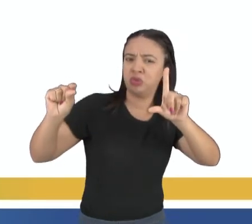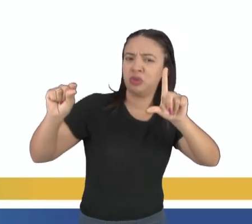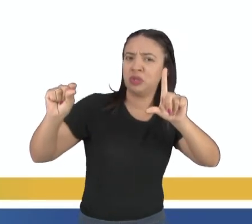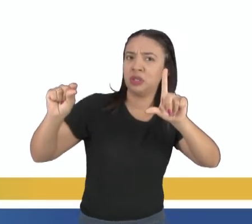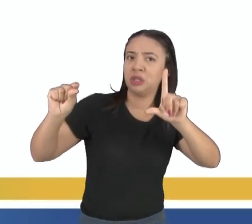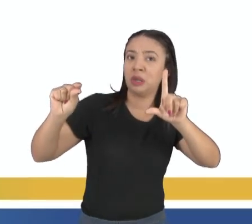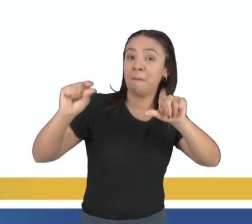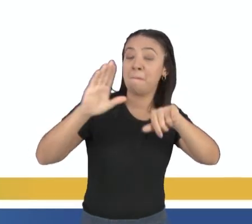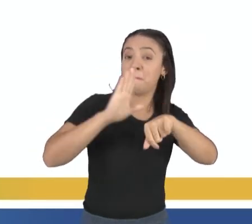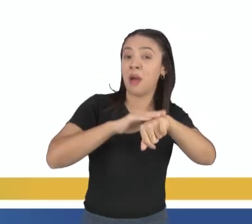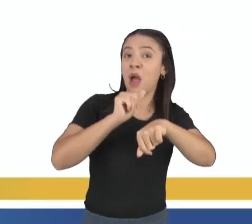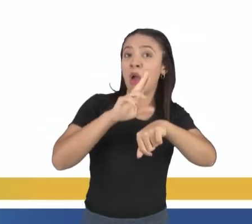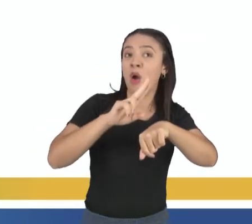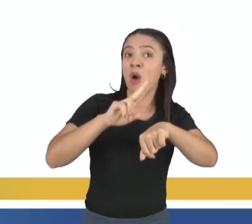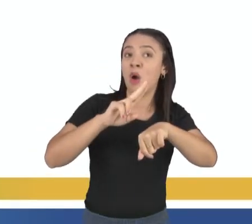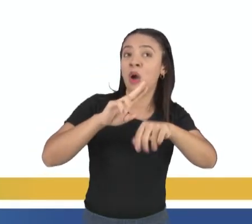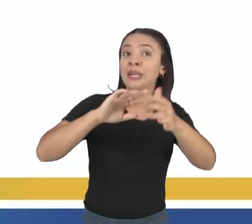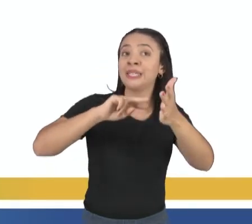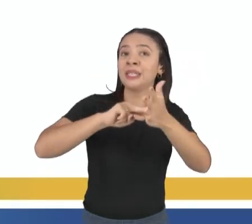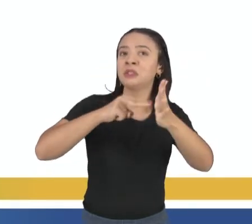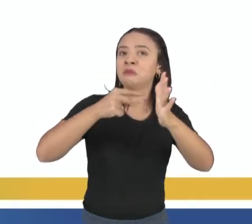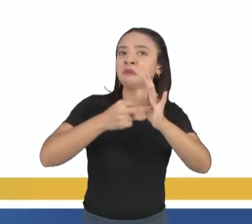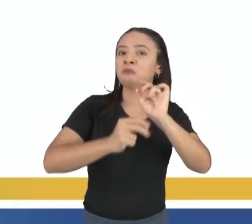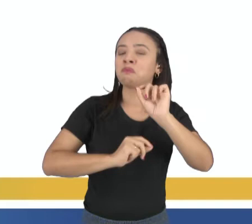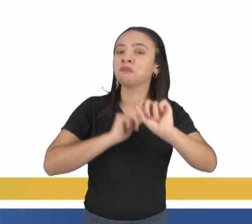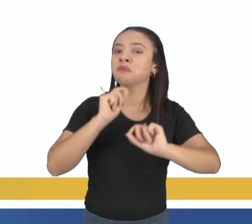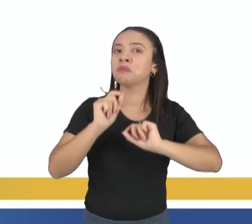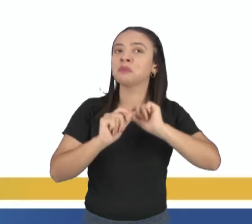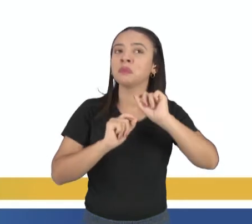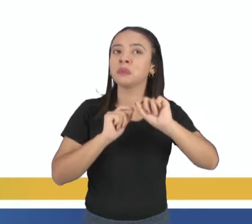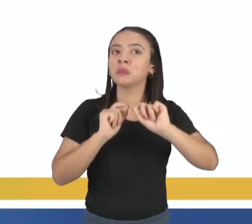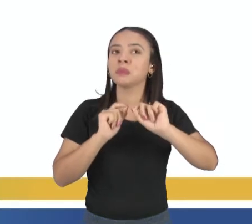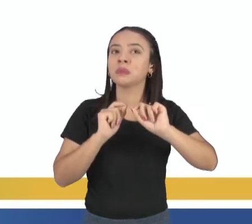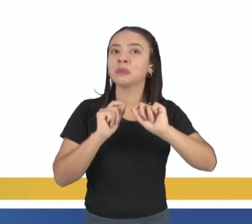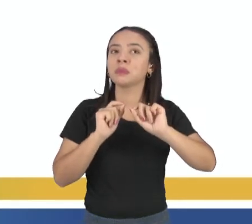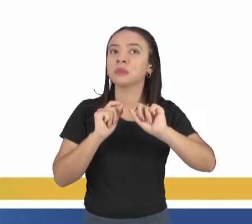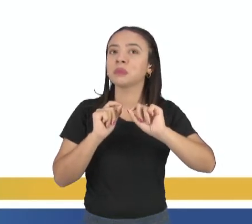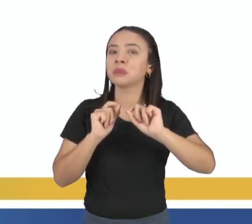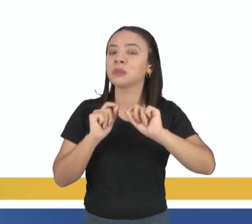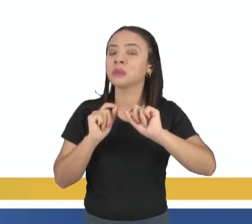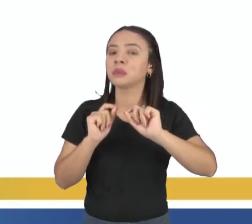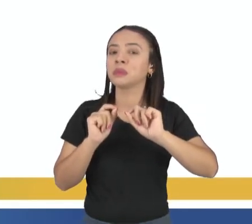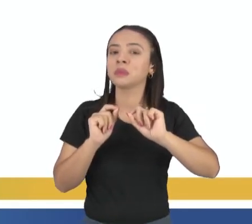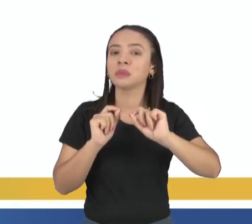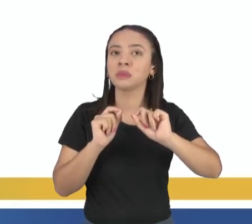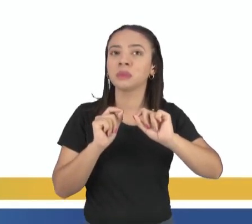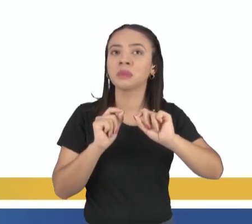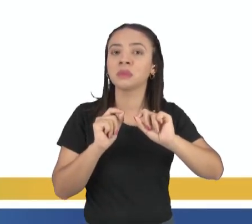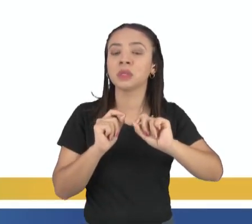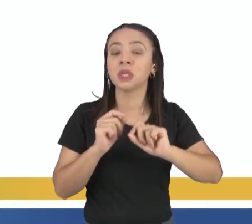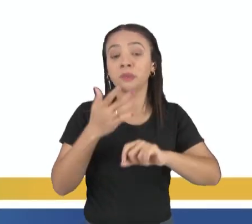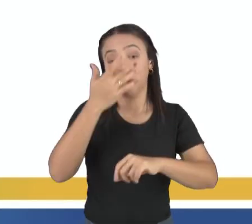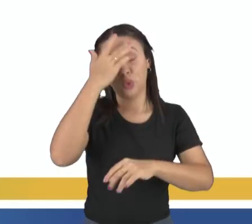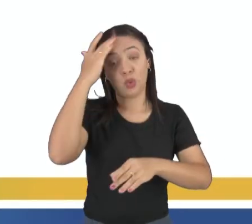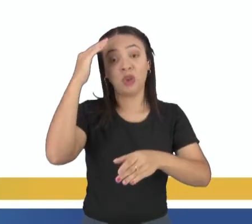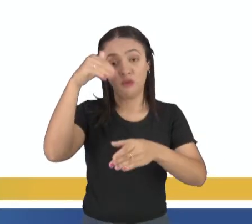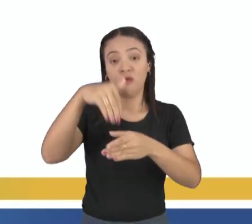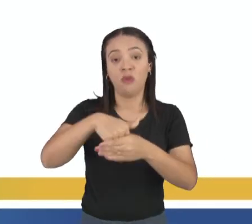proporcional, né, ao dado que apresenta o maior valor. E qual seria esse dado? Os eleitores, né,